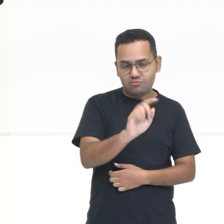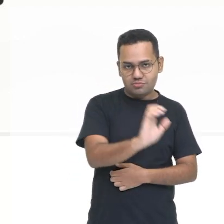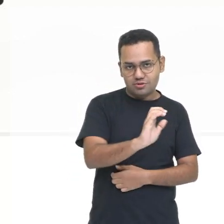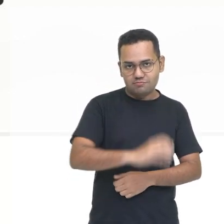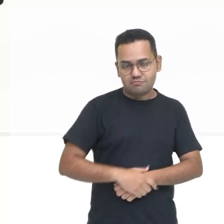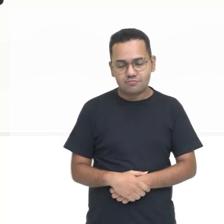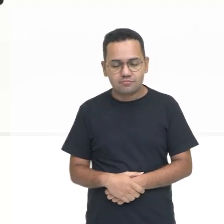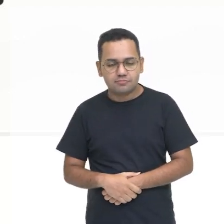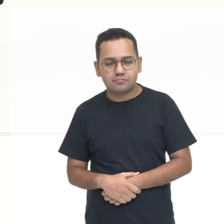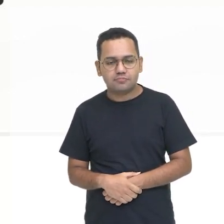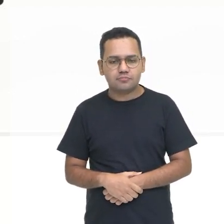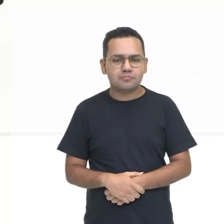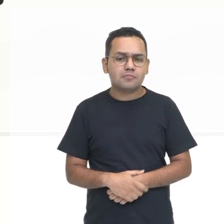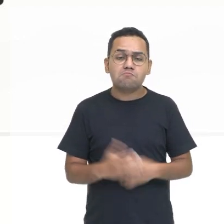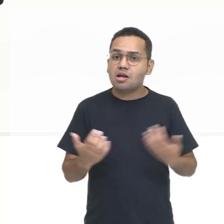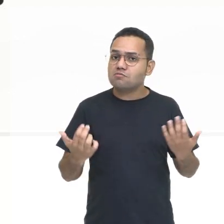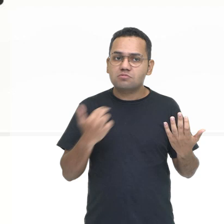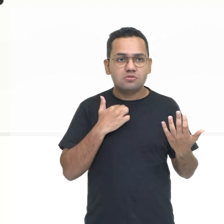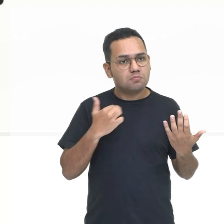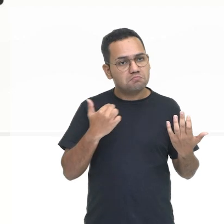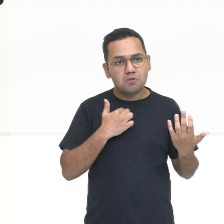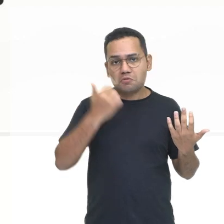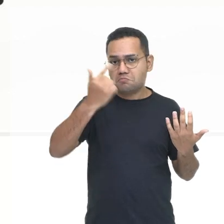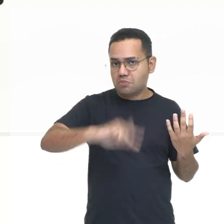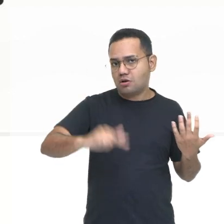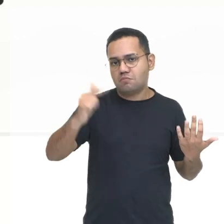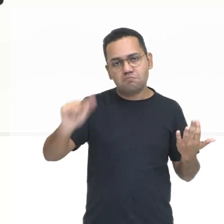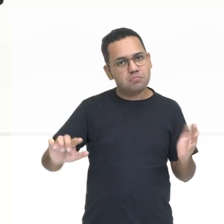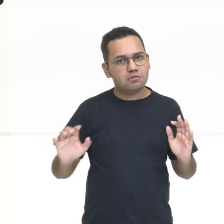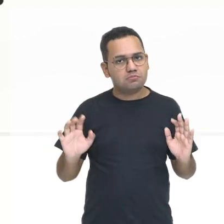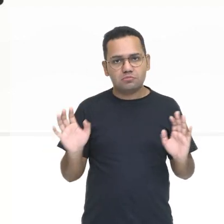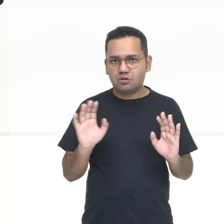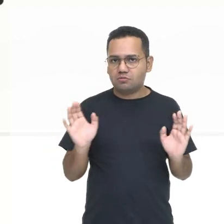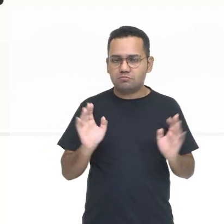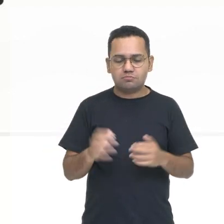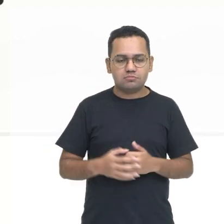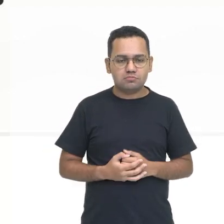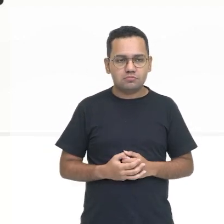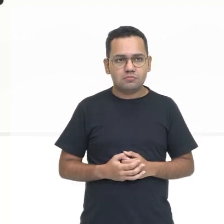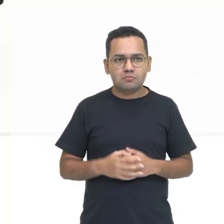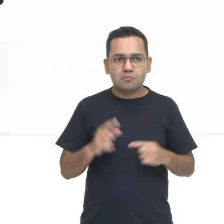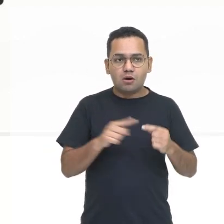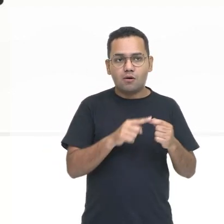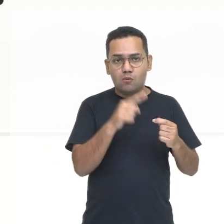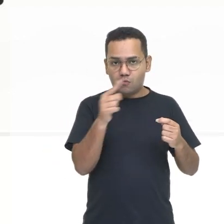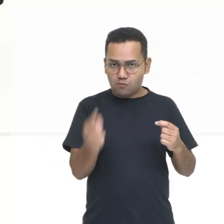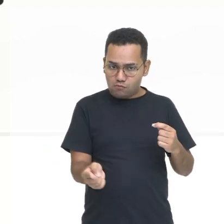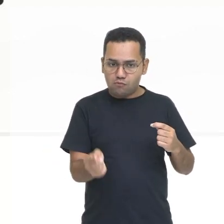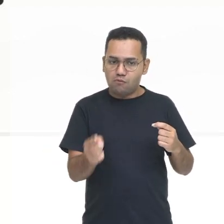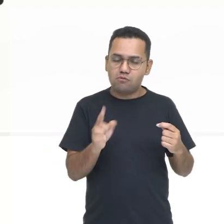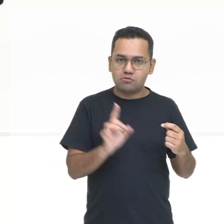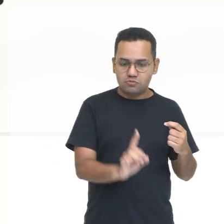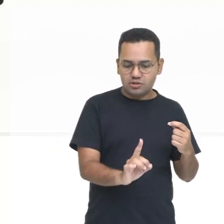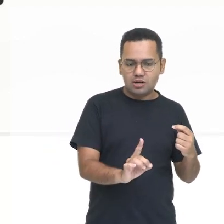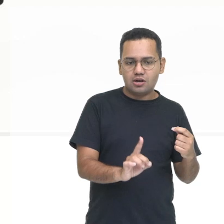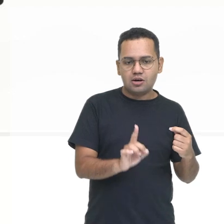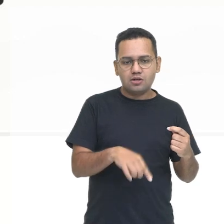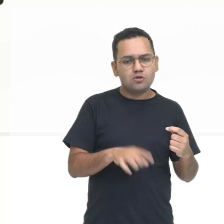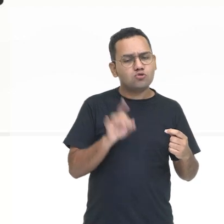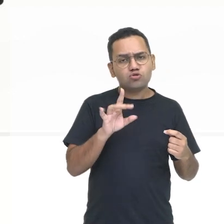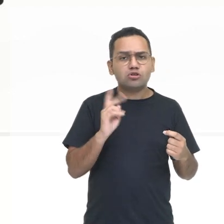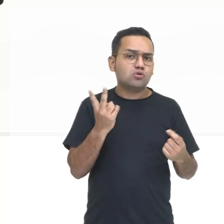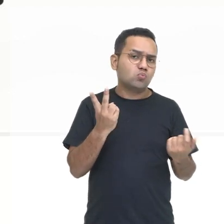E como ele diz que nós não podemos repeti-lo, né? Então, quando eu escolher o próximo número, que é o das dezenas, eu só vou ter